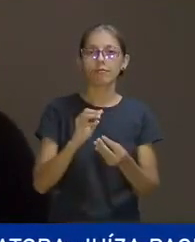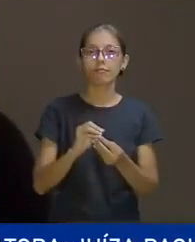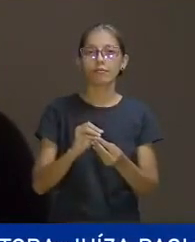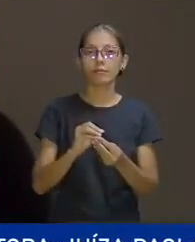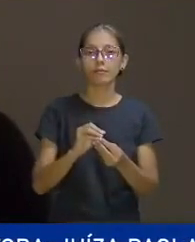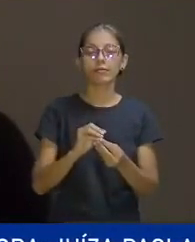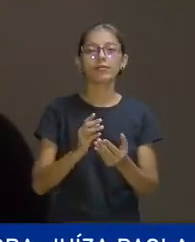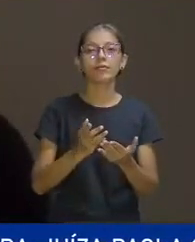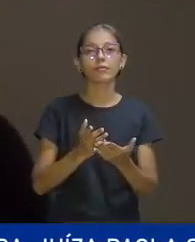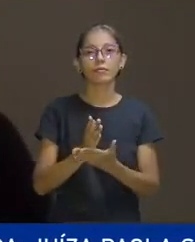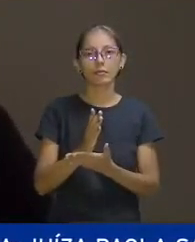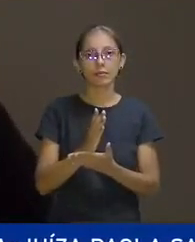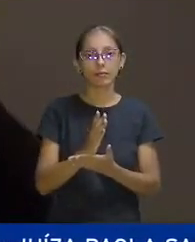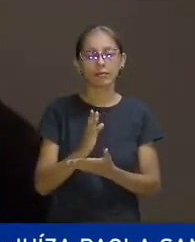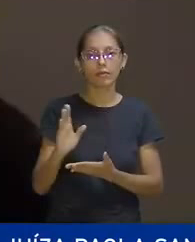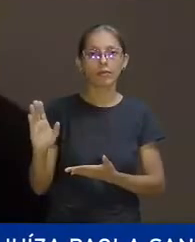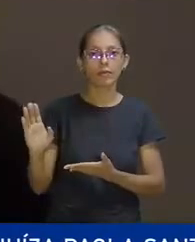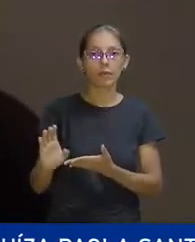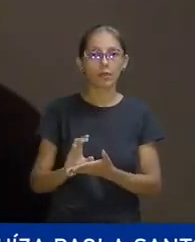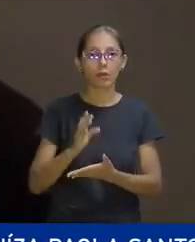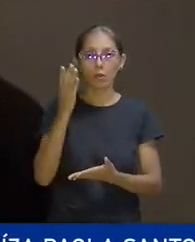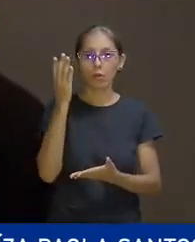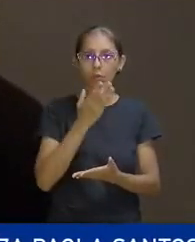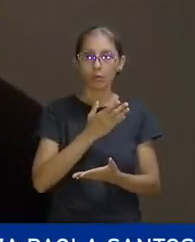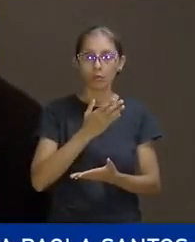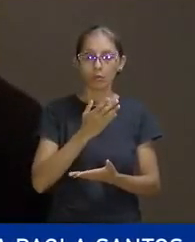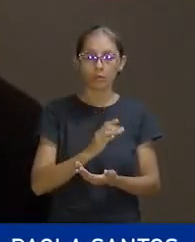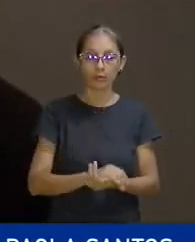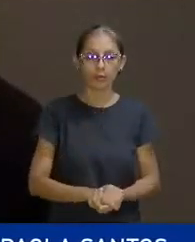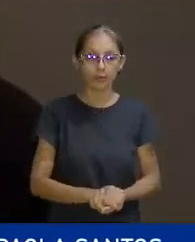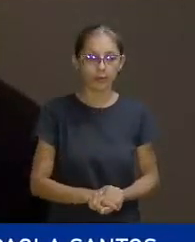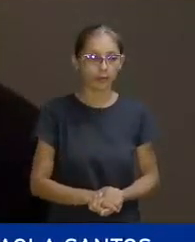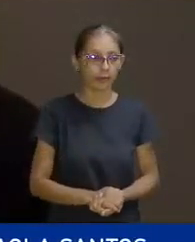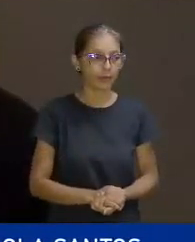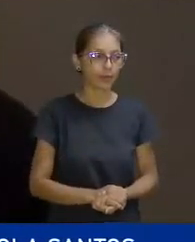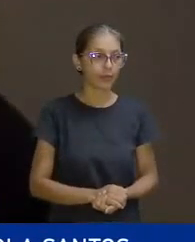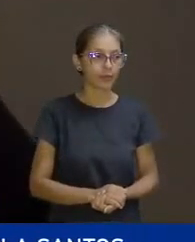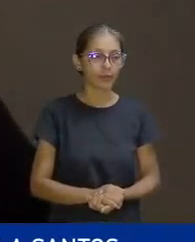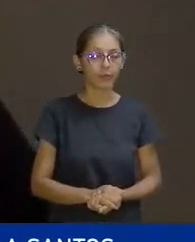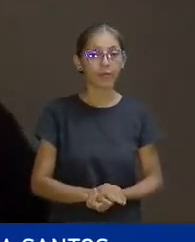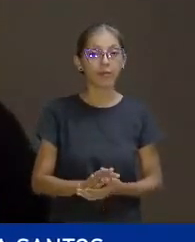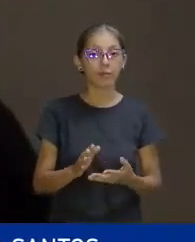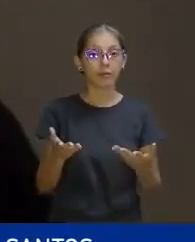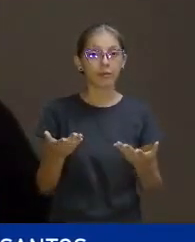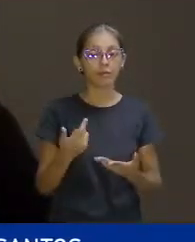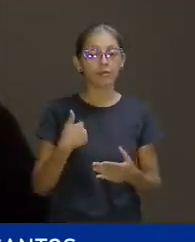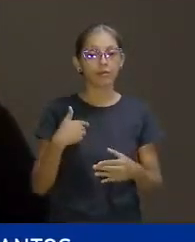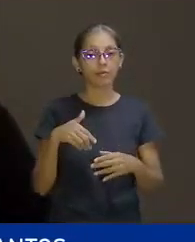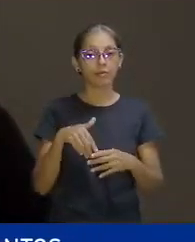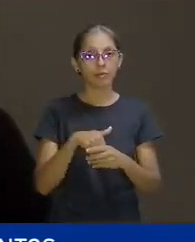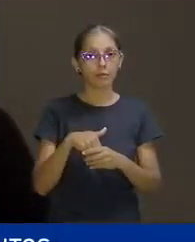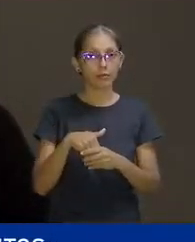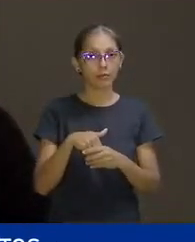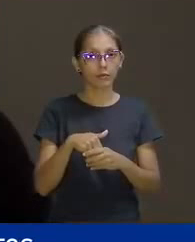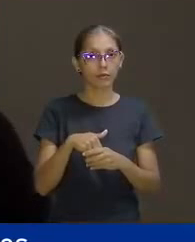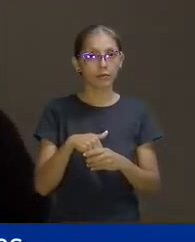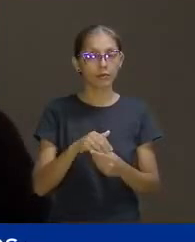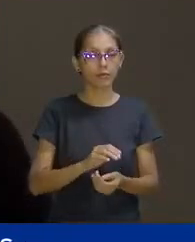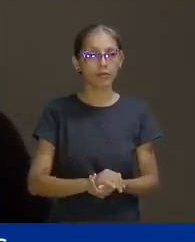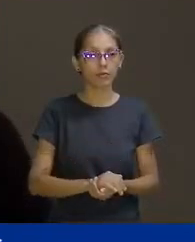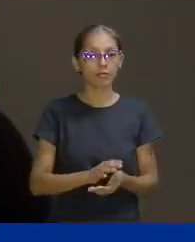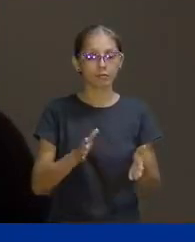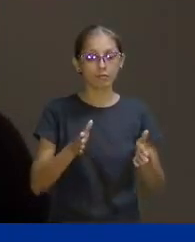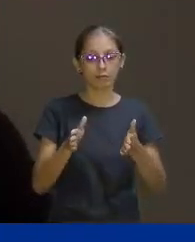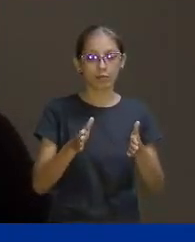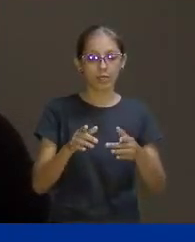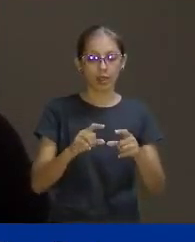então a aprovação com ressalva das contas. Por oportuno, eu trago, então, no voto, né, o trecho do acordo que ele